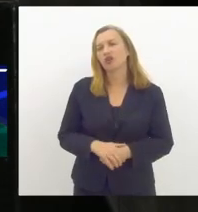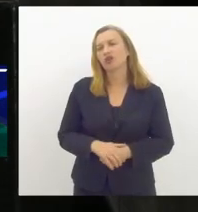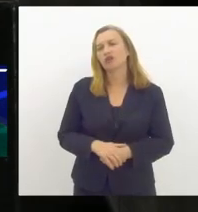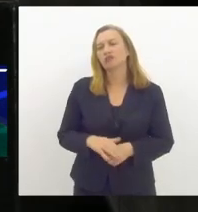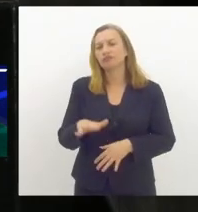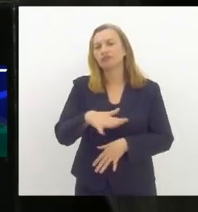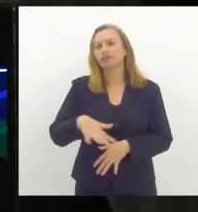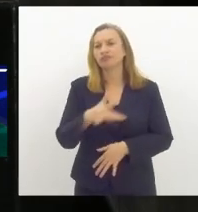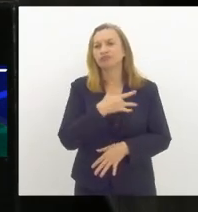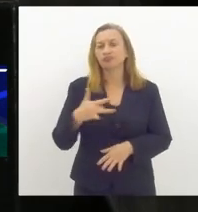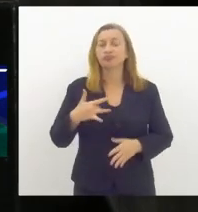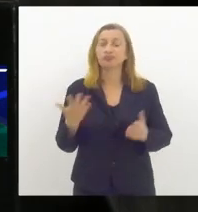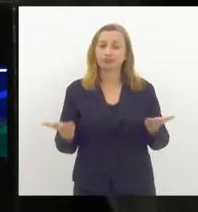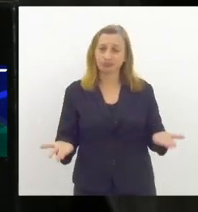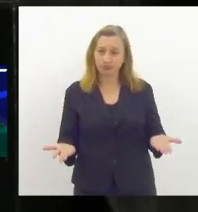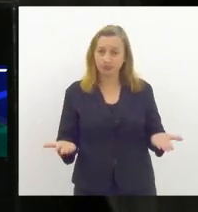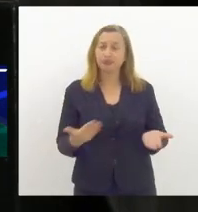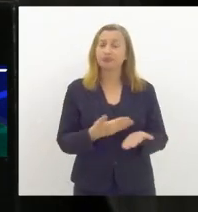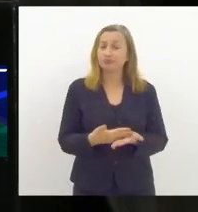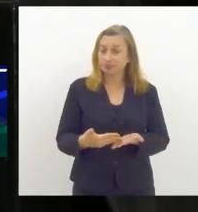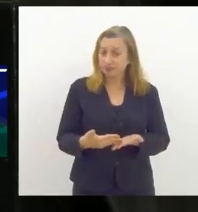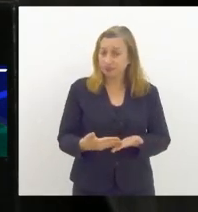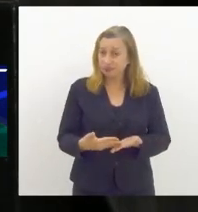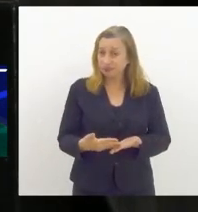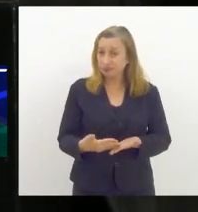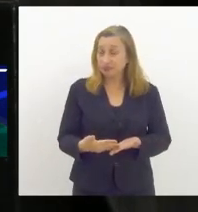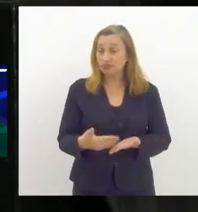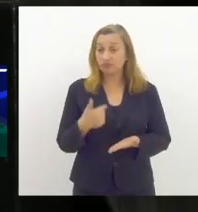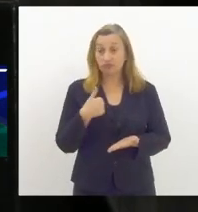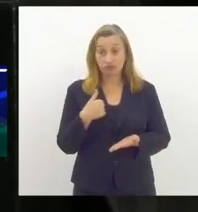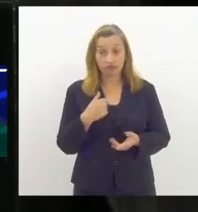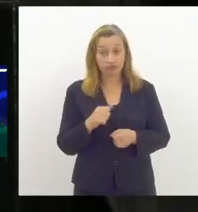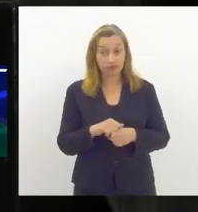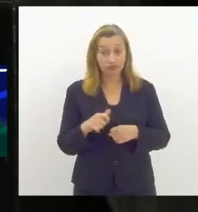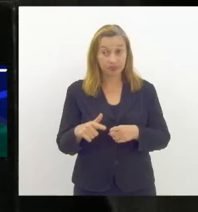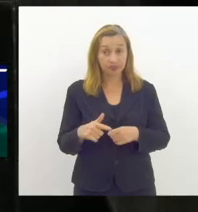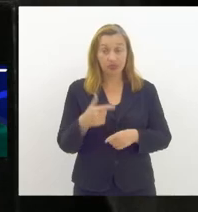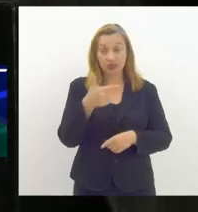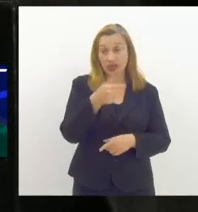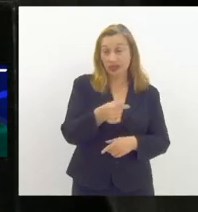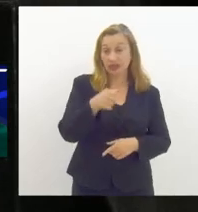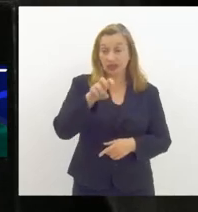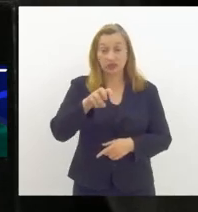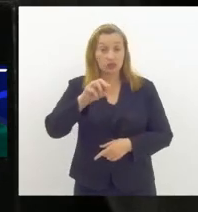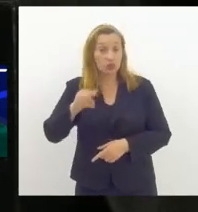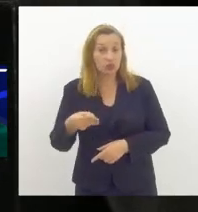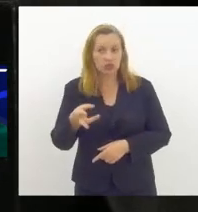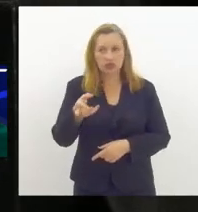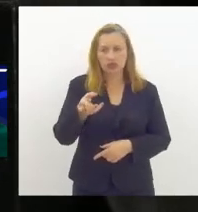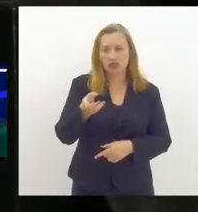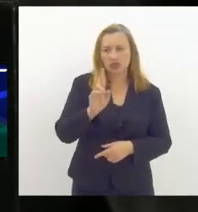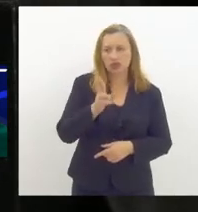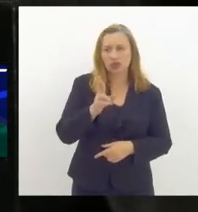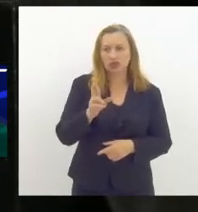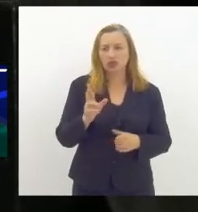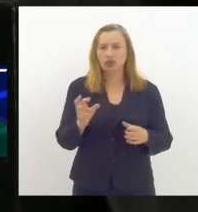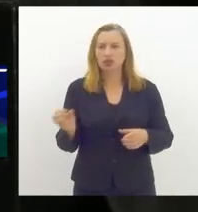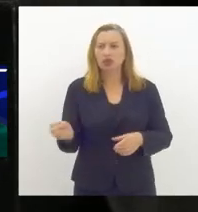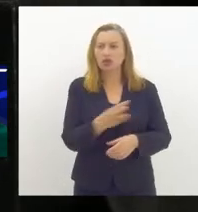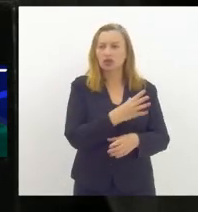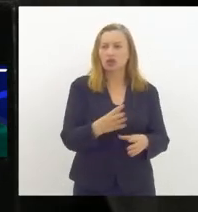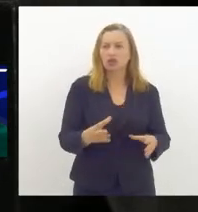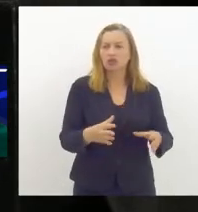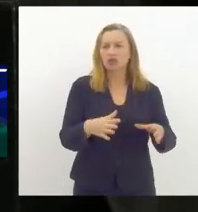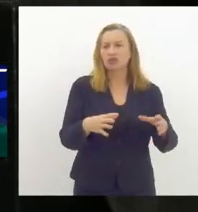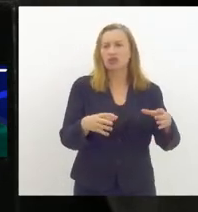relação era da saúde para começar para começar eu não alugaria por 75 milhões de reais a nova sede da